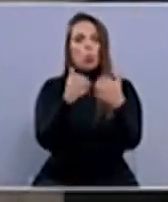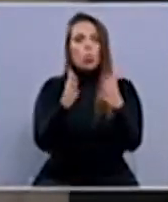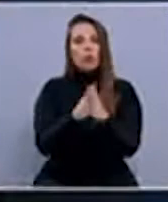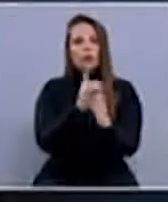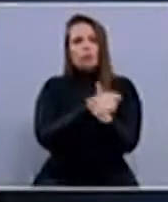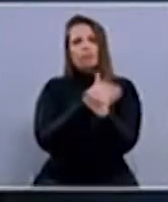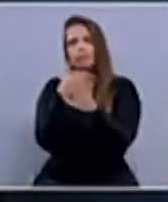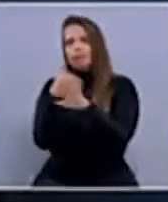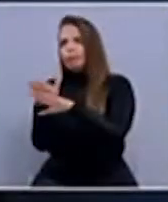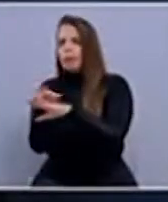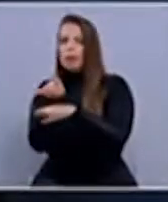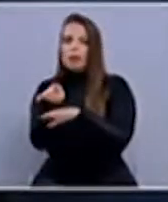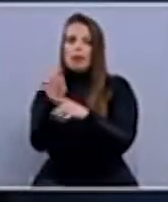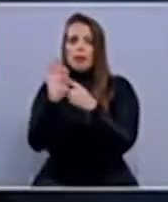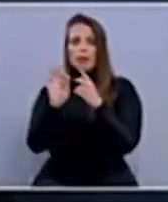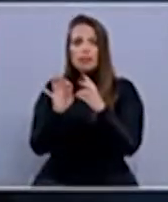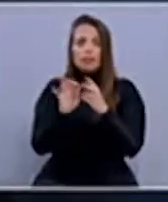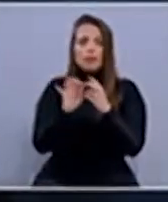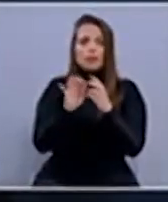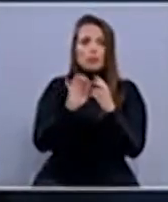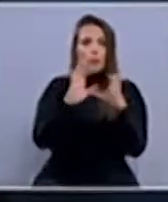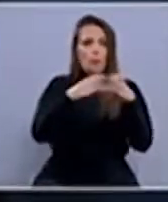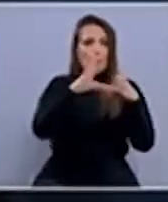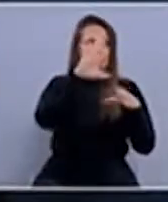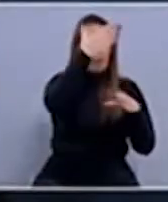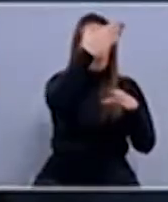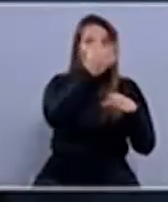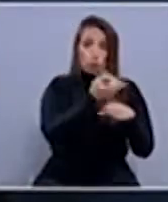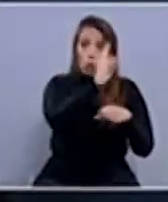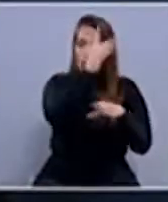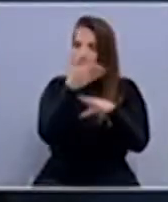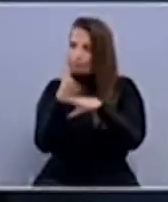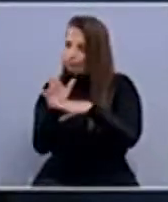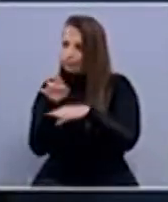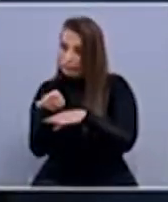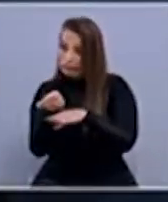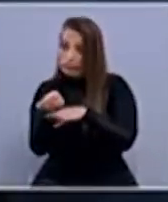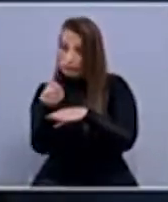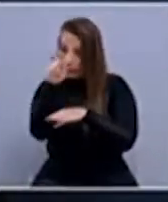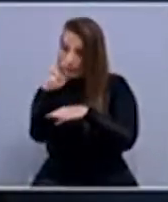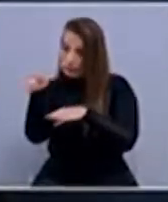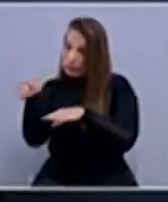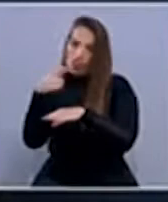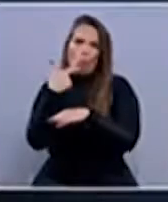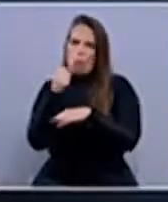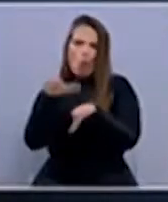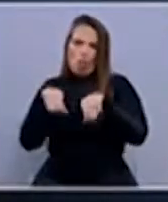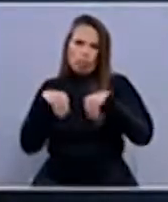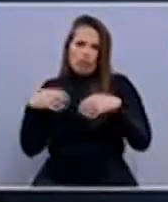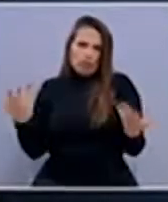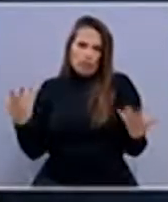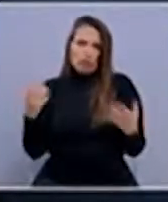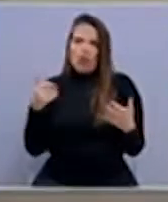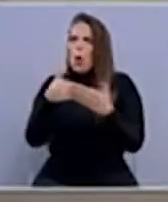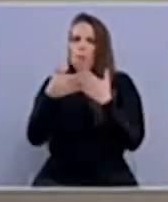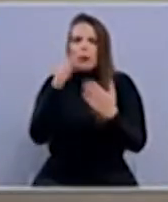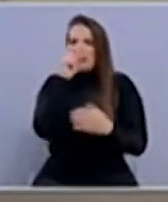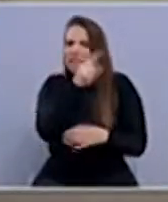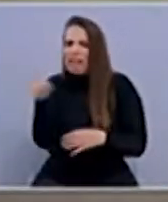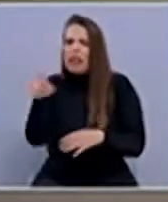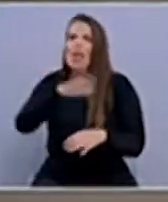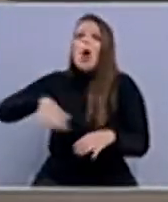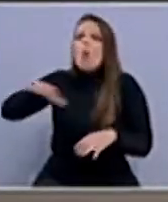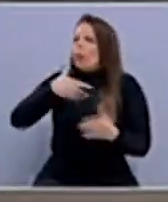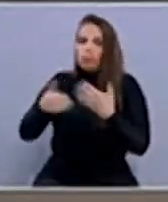estejam dentro daquilo que são os critérios de utilização do plano de vacinação serão Com certeza inadmissíveis seis meses de quem forem